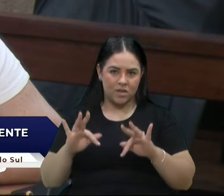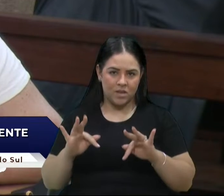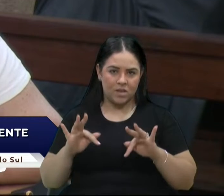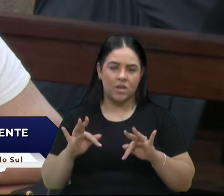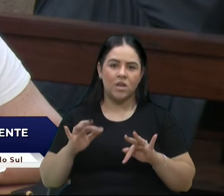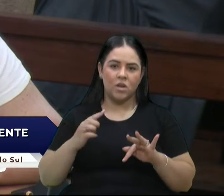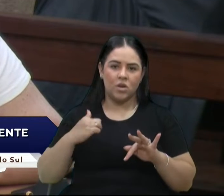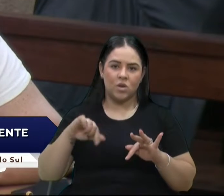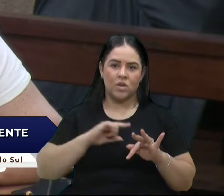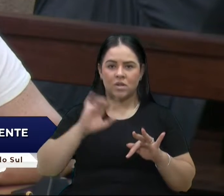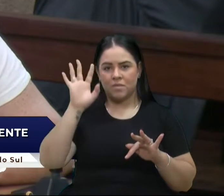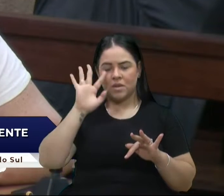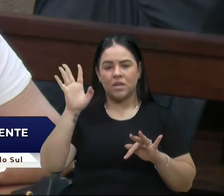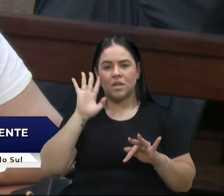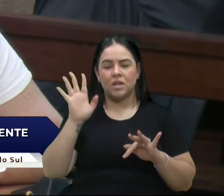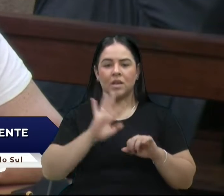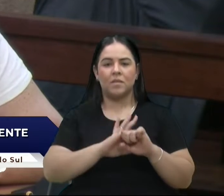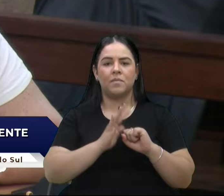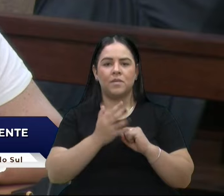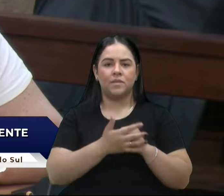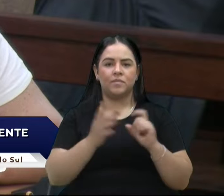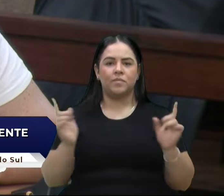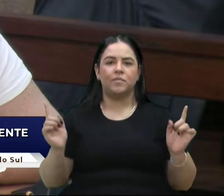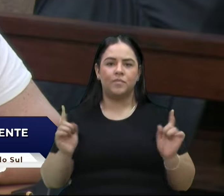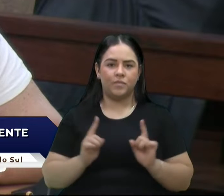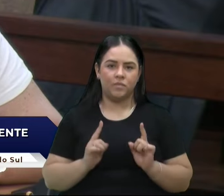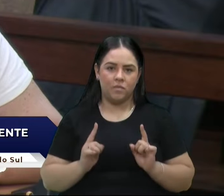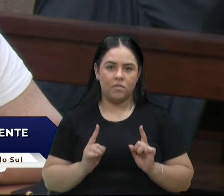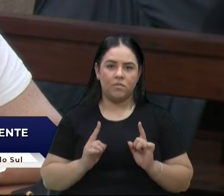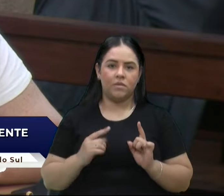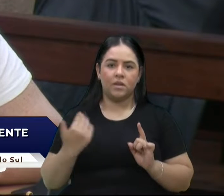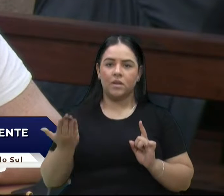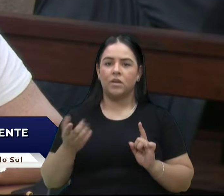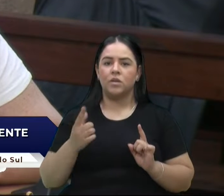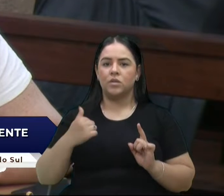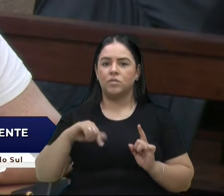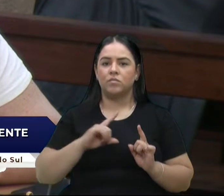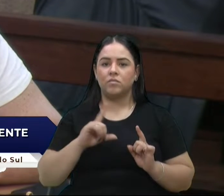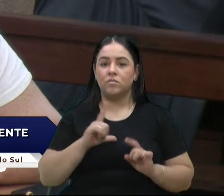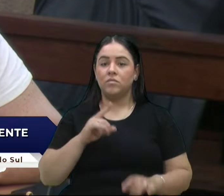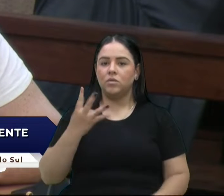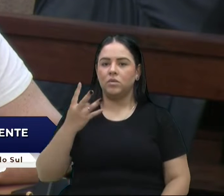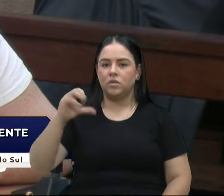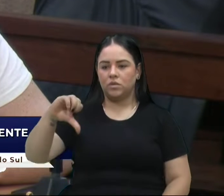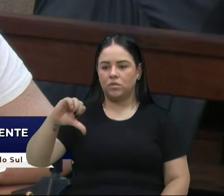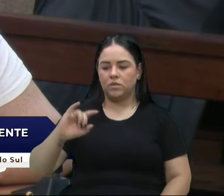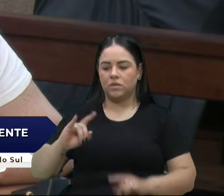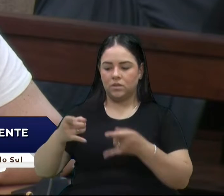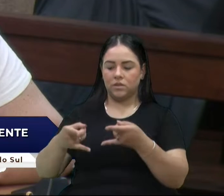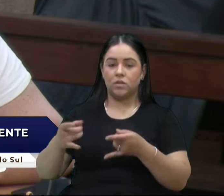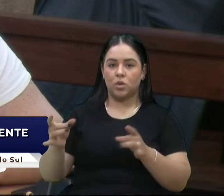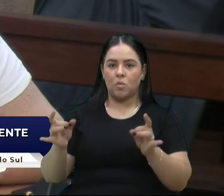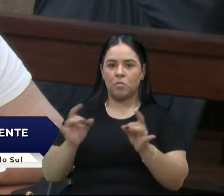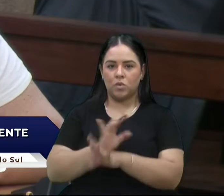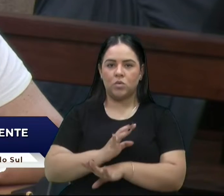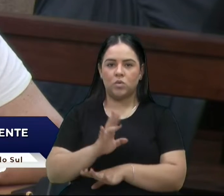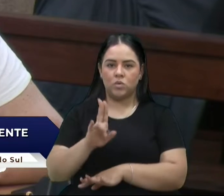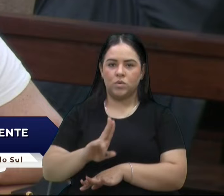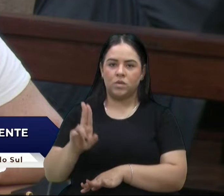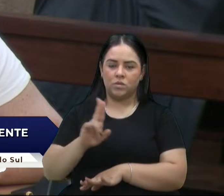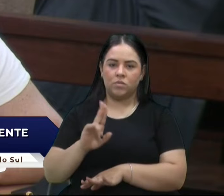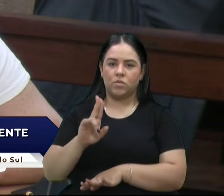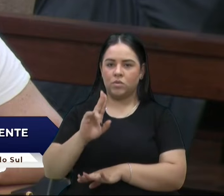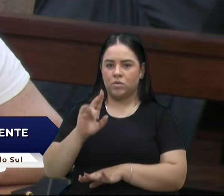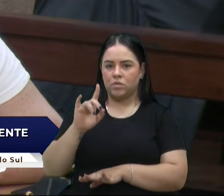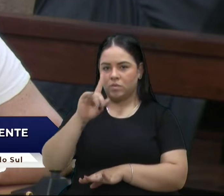gente imagina que a pandemia diminua, né? E ali a gente tem 49 leitos prontos, né, que foram usados para o hospital